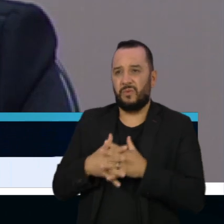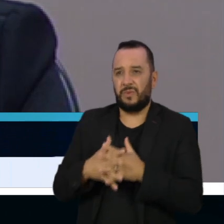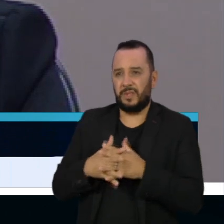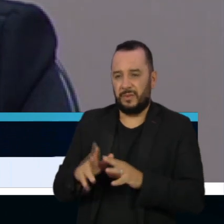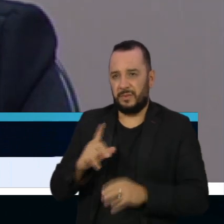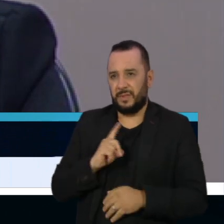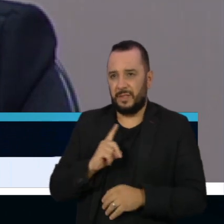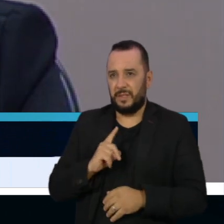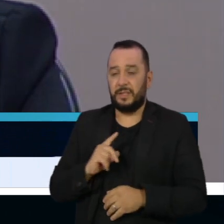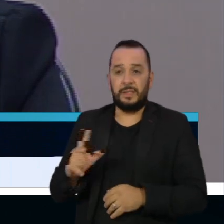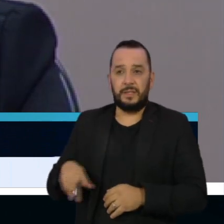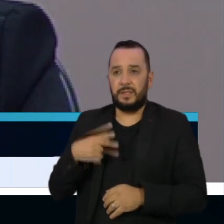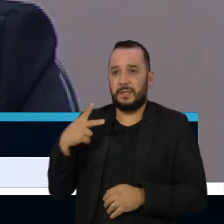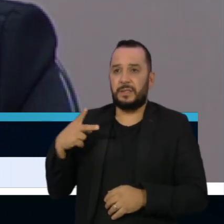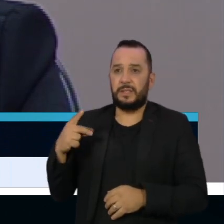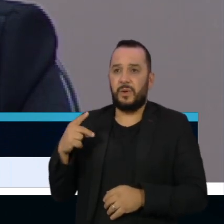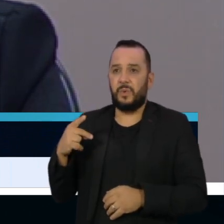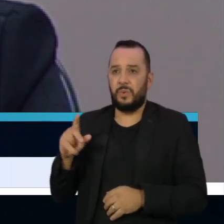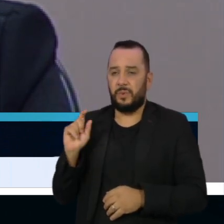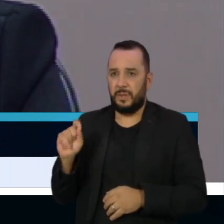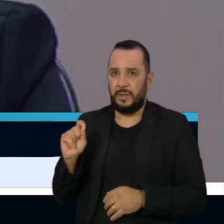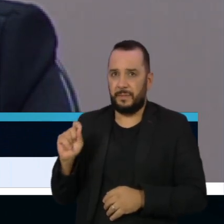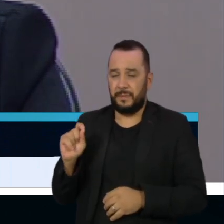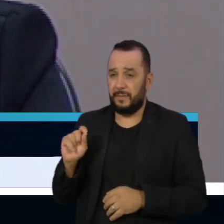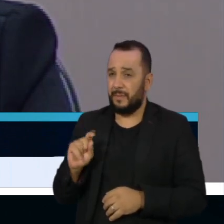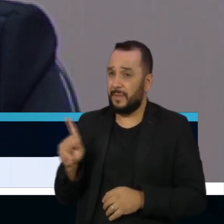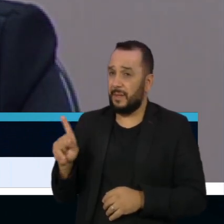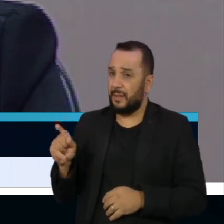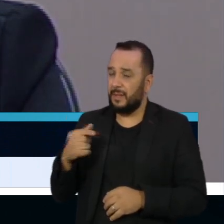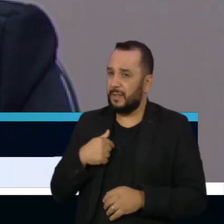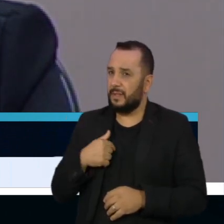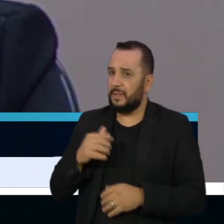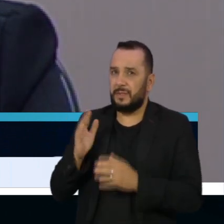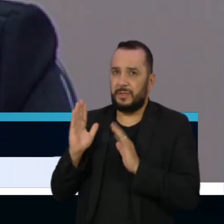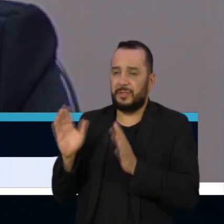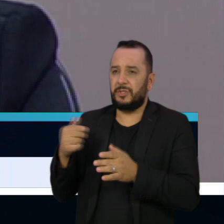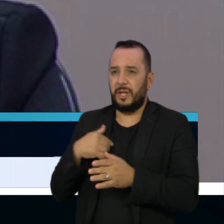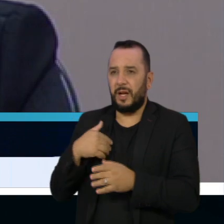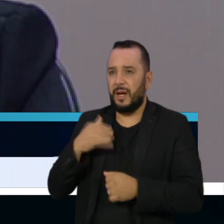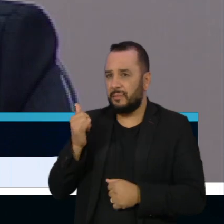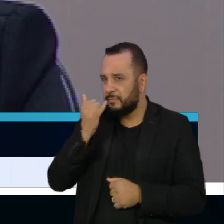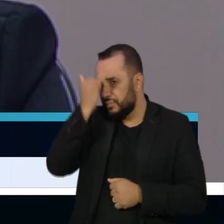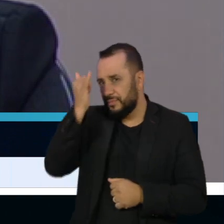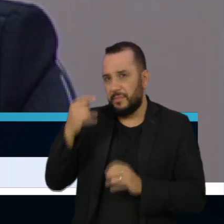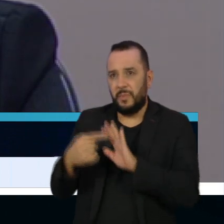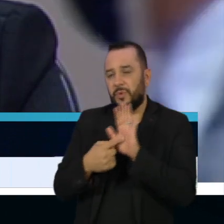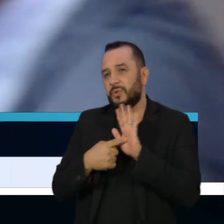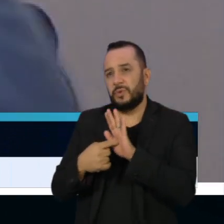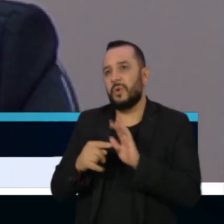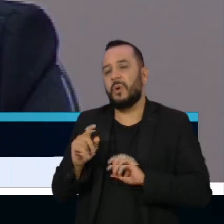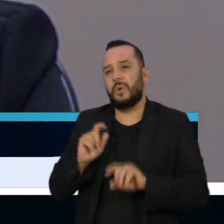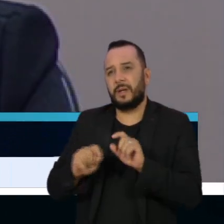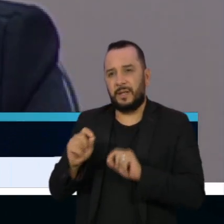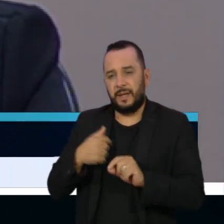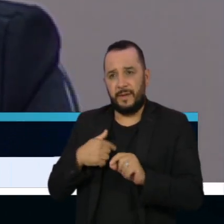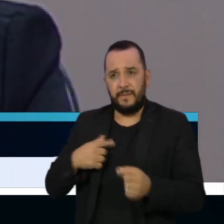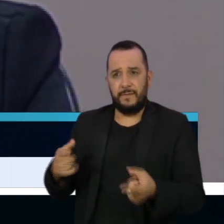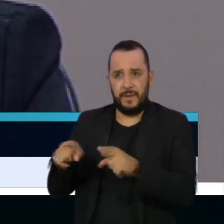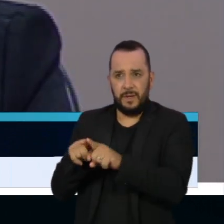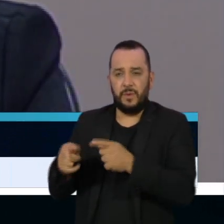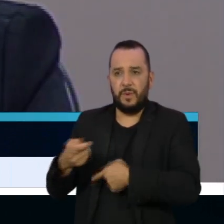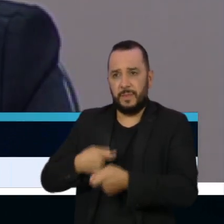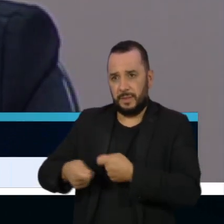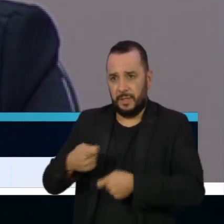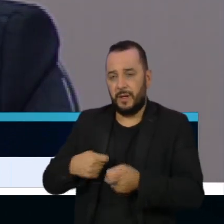a segunda tão sem pé nem cabeça contra a primeira acidentalmente demonstrou desse vínculo comercial